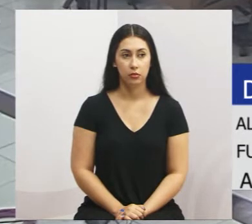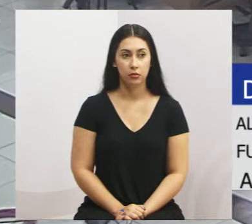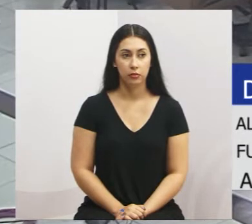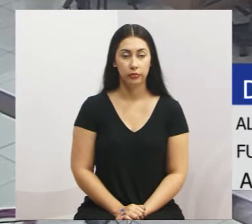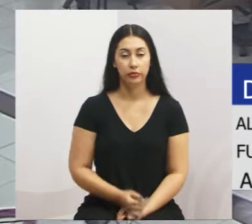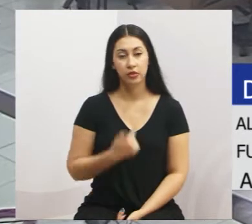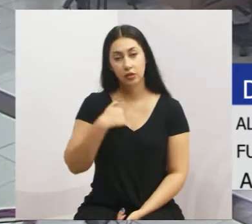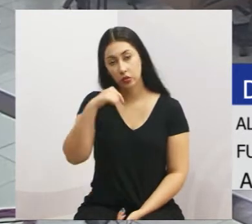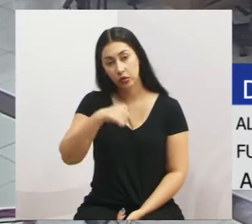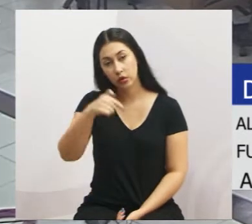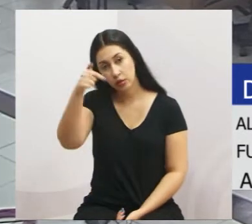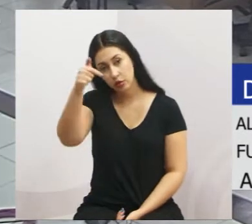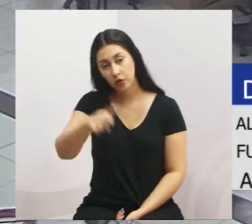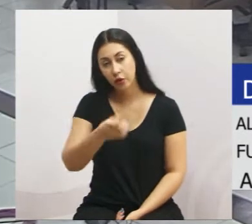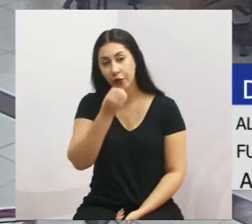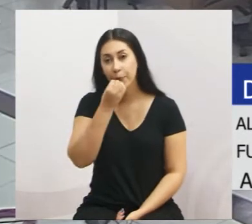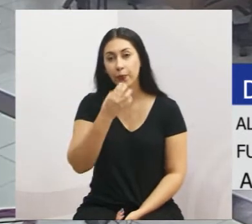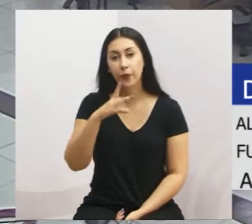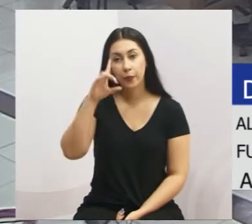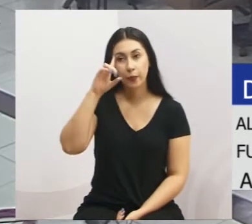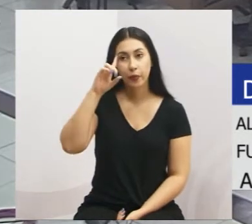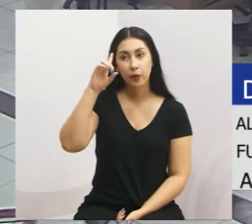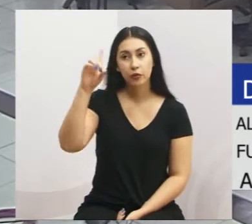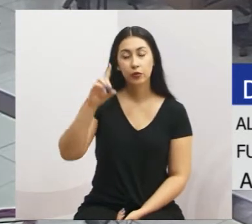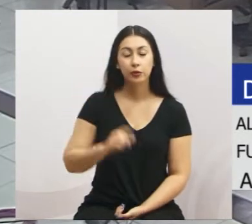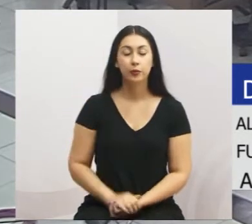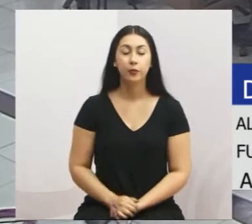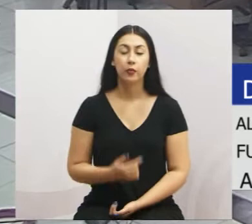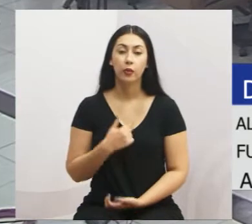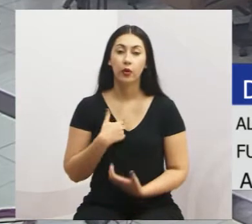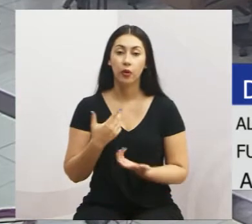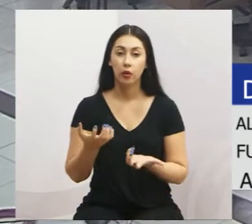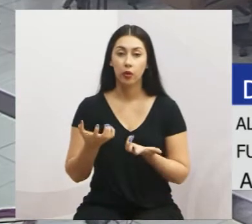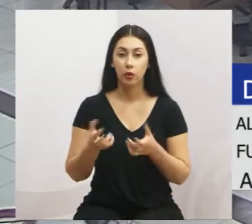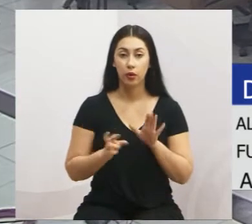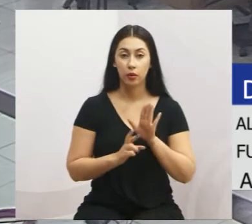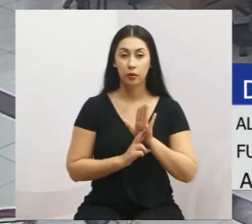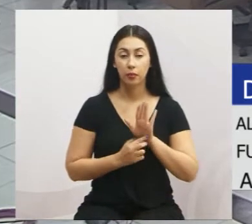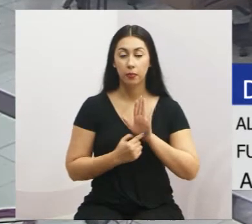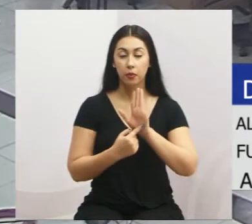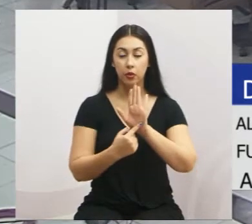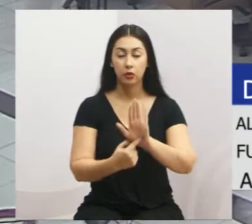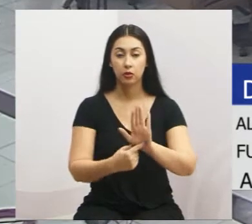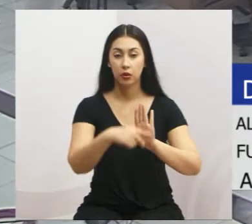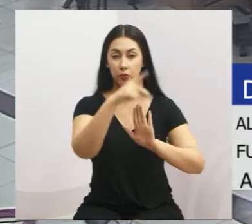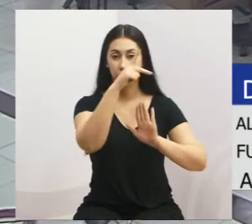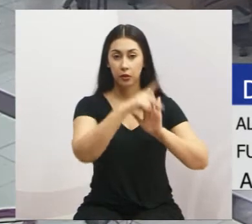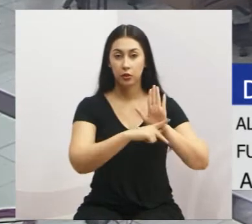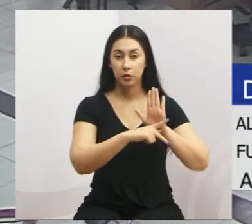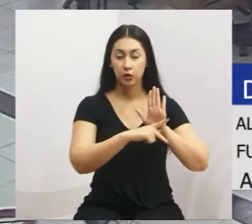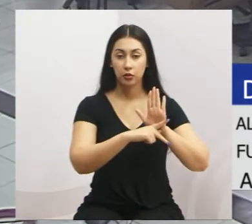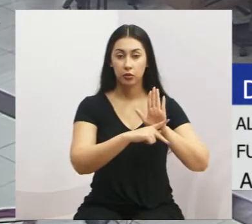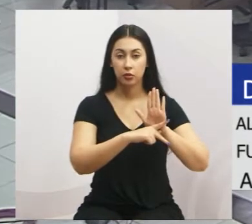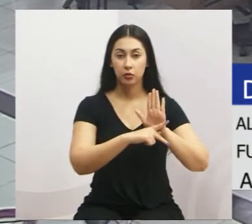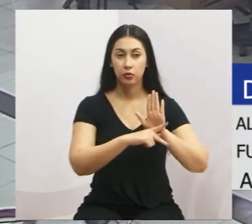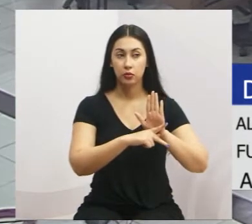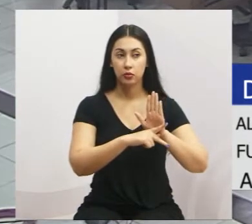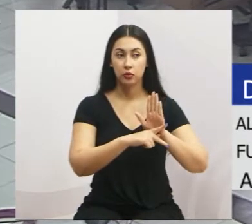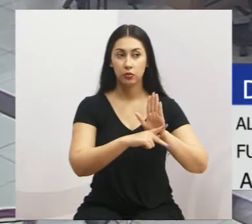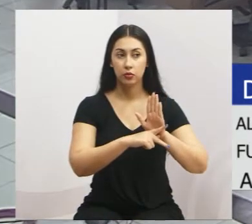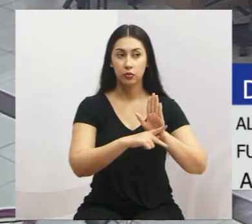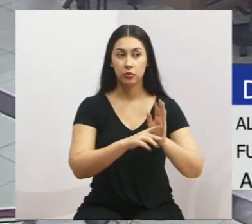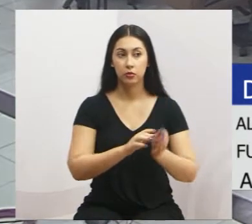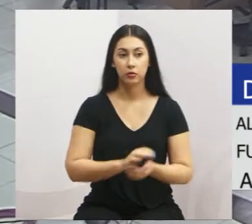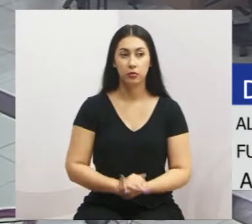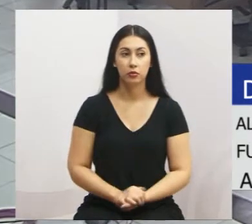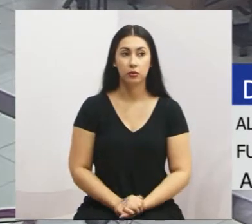Novamente eu estou aqui, bom dia a todos. Eu quero aqui apresentar o projeto número zero.